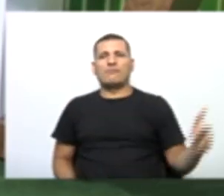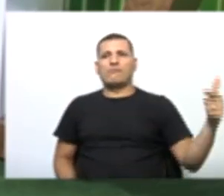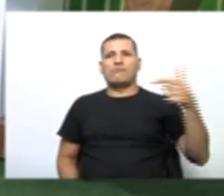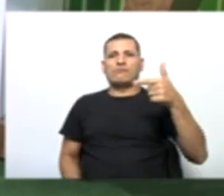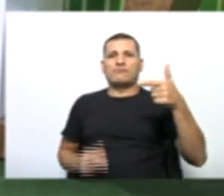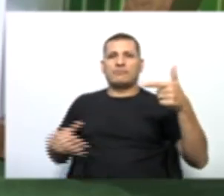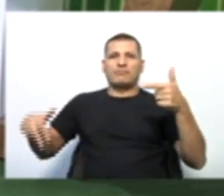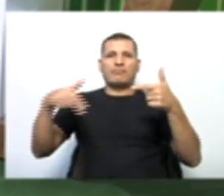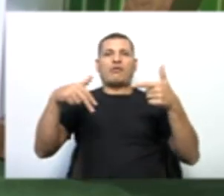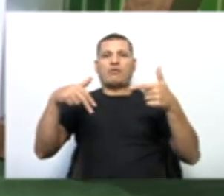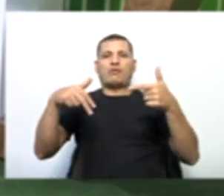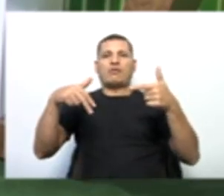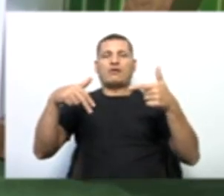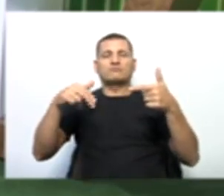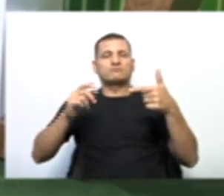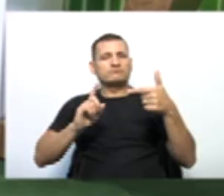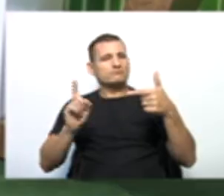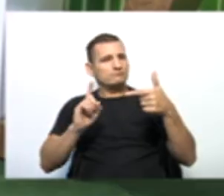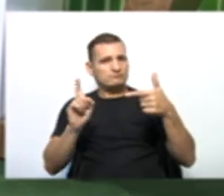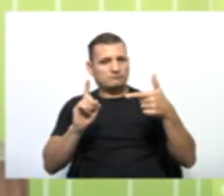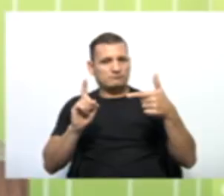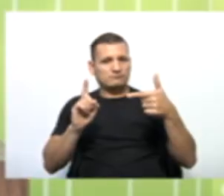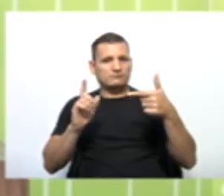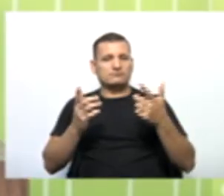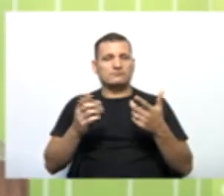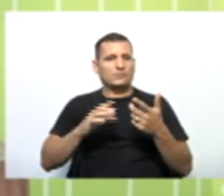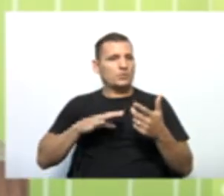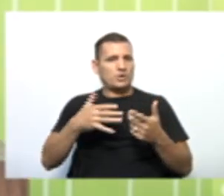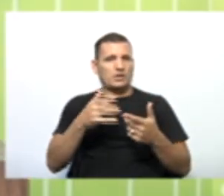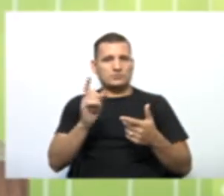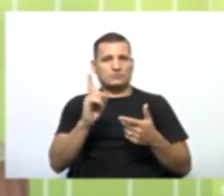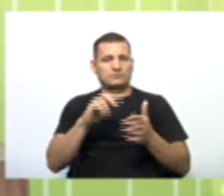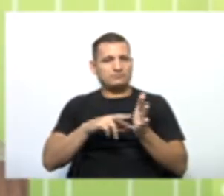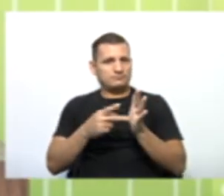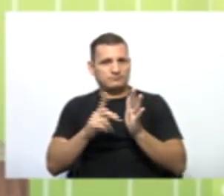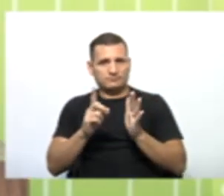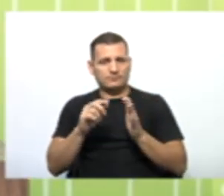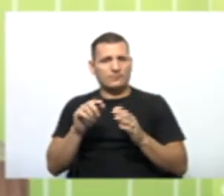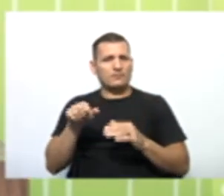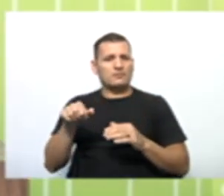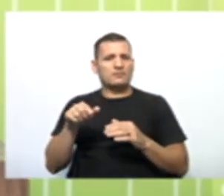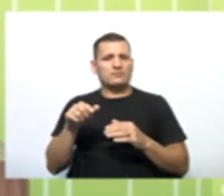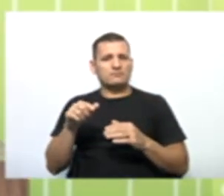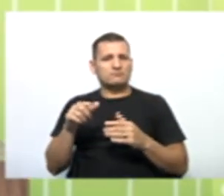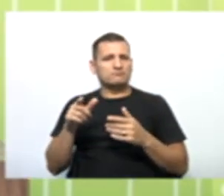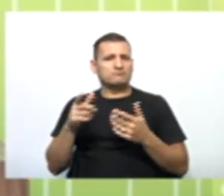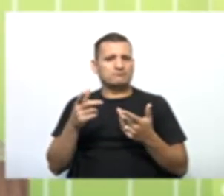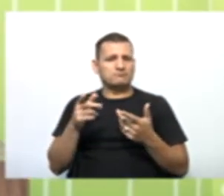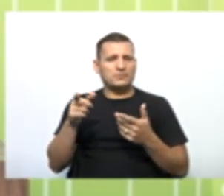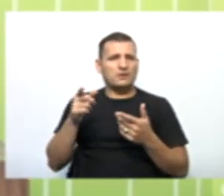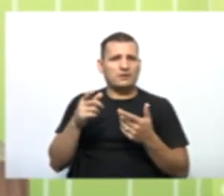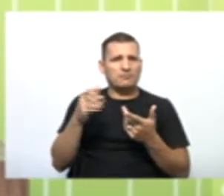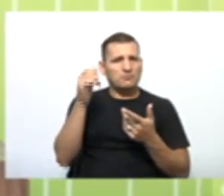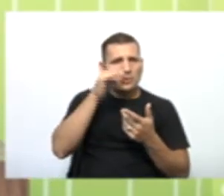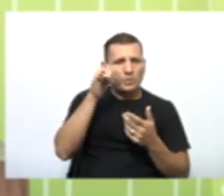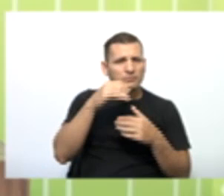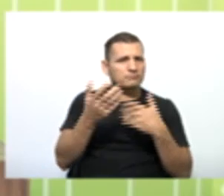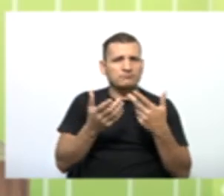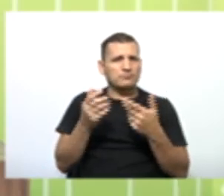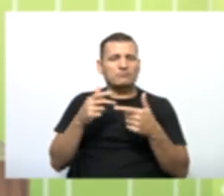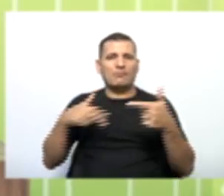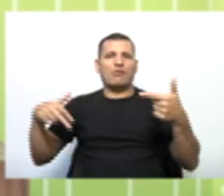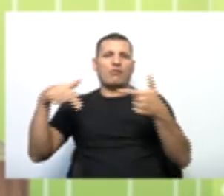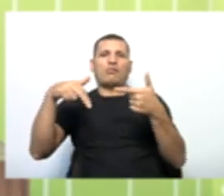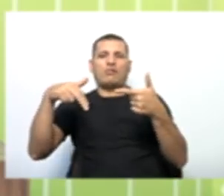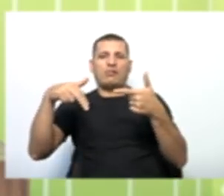Parado, isso é um assalto, eu me meto na frente e não é louco. Não, esse não é um cara corajoso. A gente vai olhar para esse, é um bobo, é um besta que se jogou